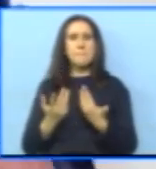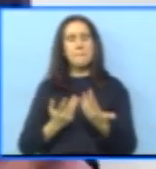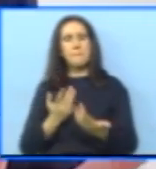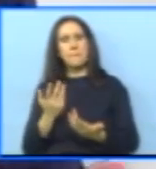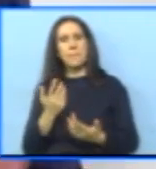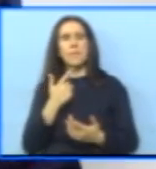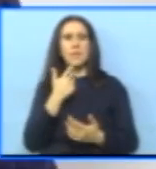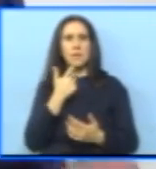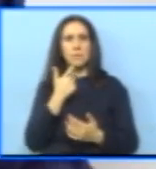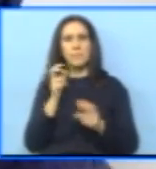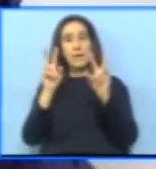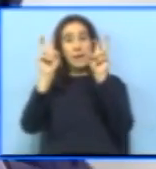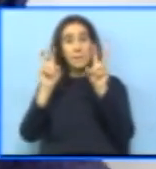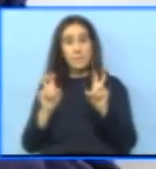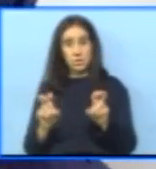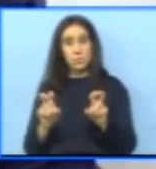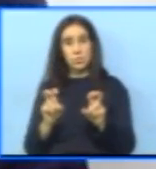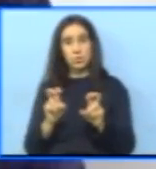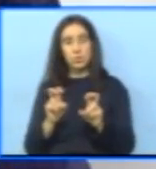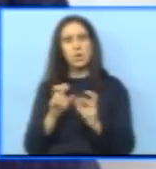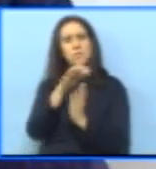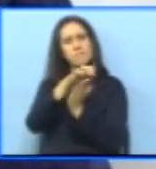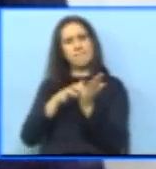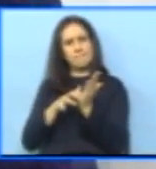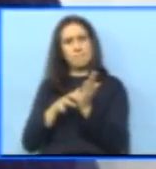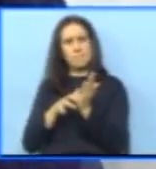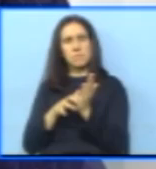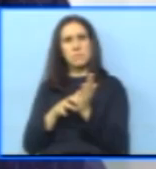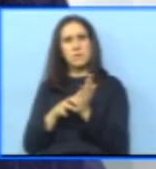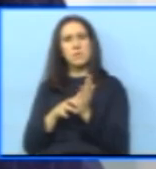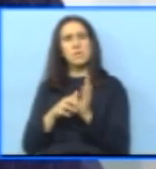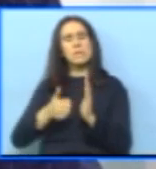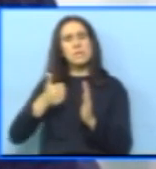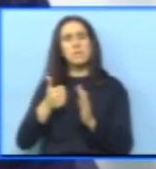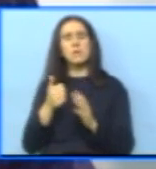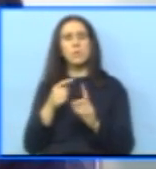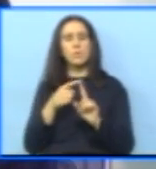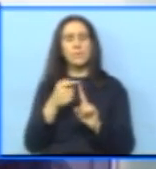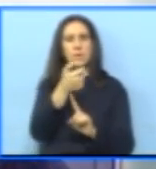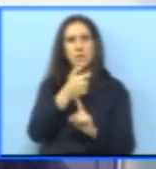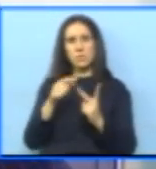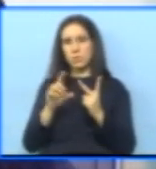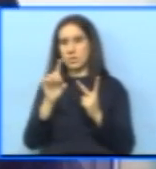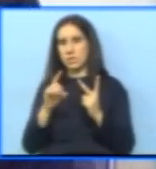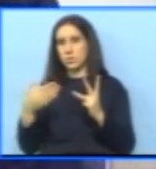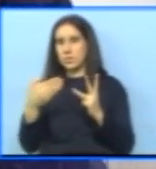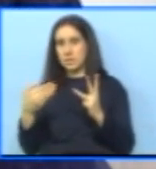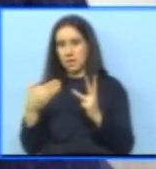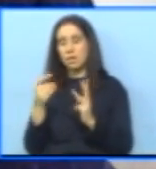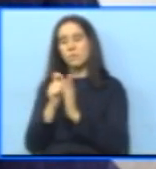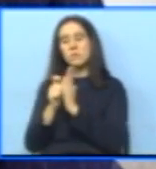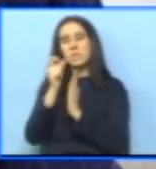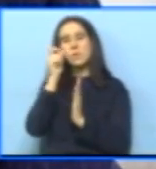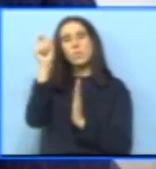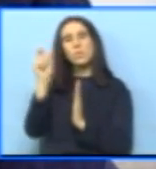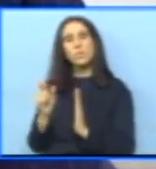um conjunto de capítulos particularmente mais significativos, o capítulo 5º, 6º e 7º de São Mateus. E este